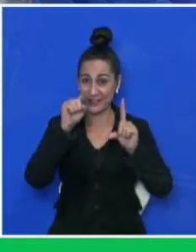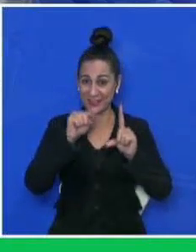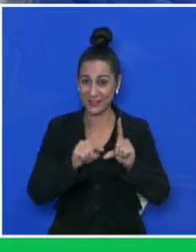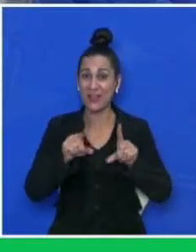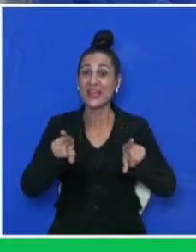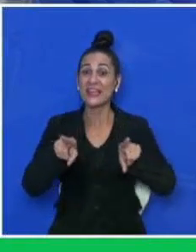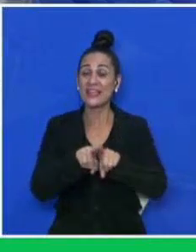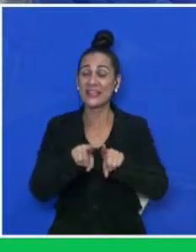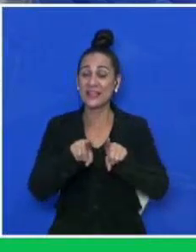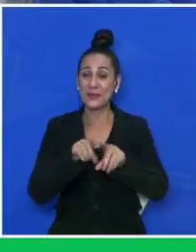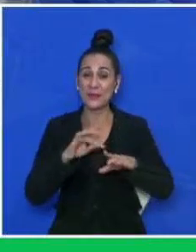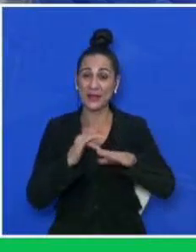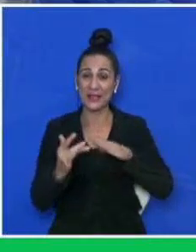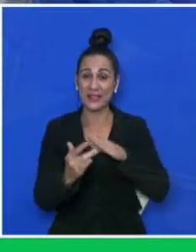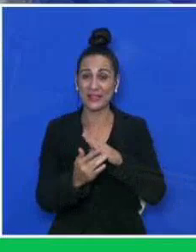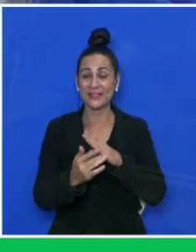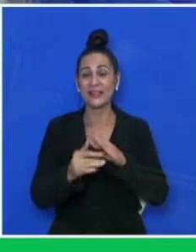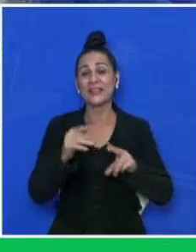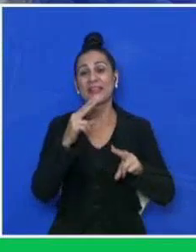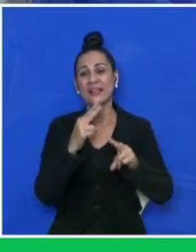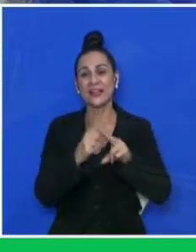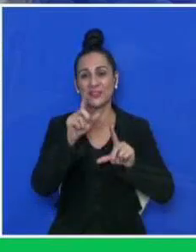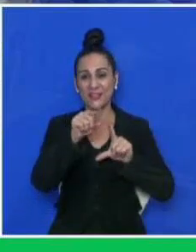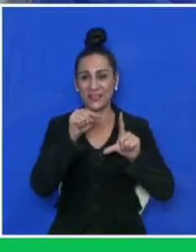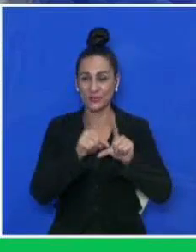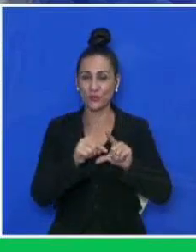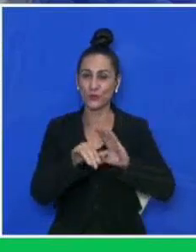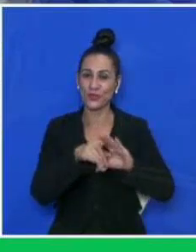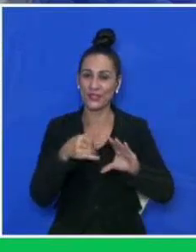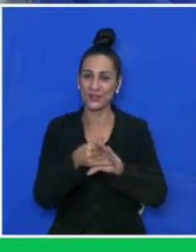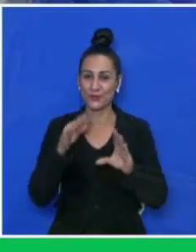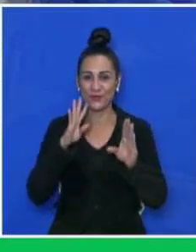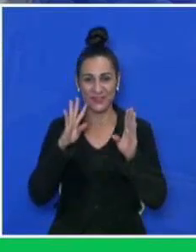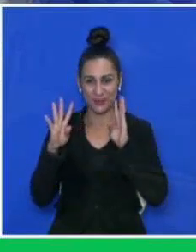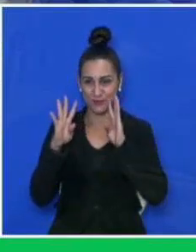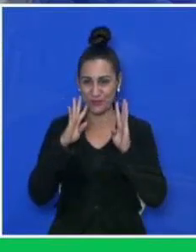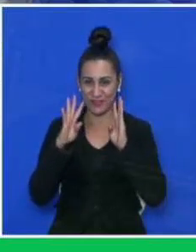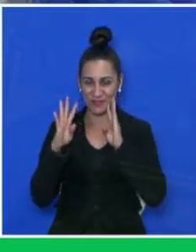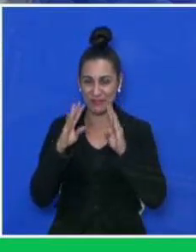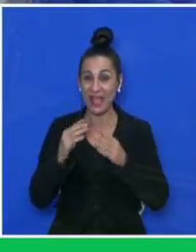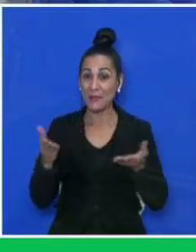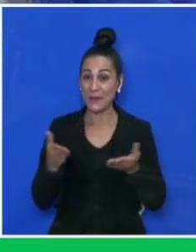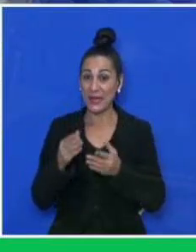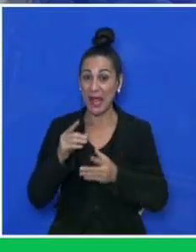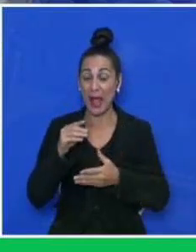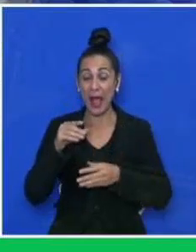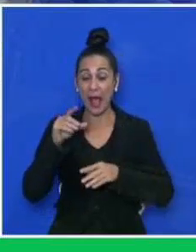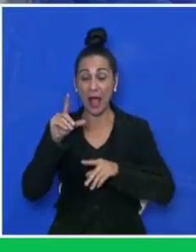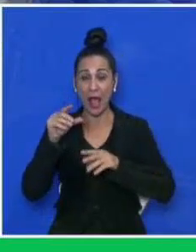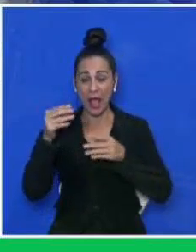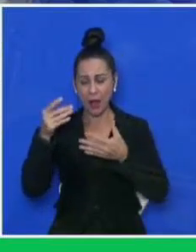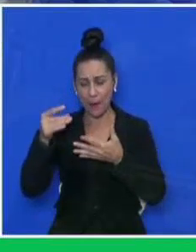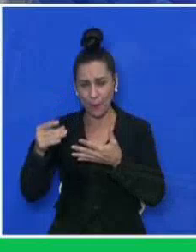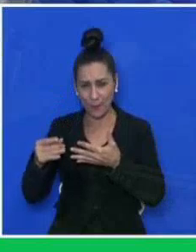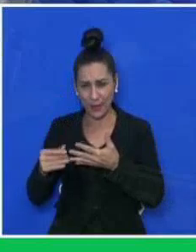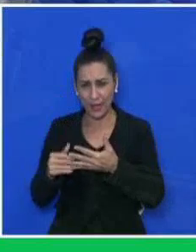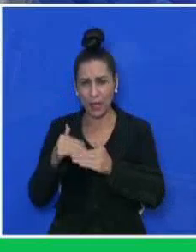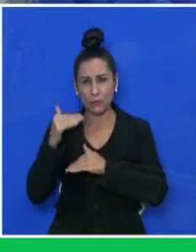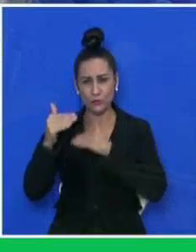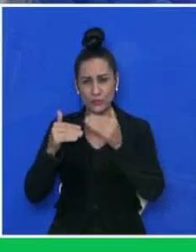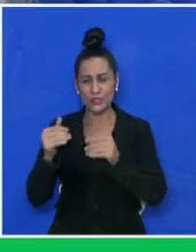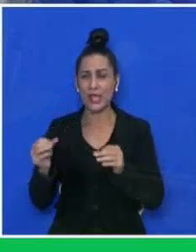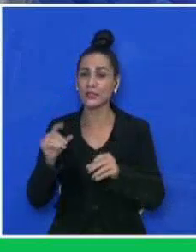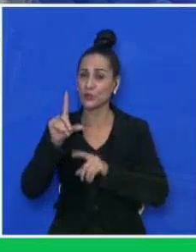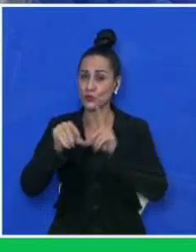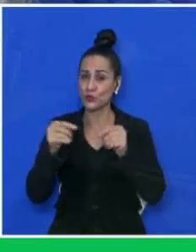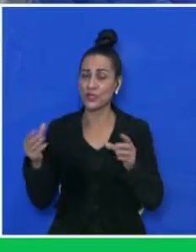TV e também pelas redes sociais da Caixa e da Rede TV no YouTube e no Facebook. Para validar todo o processo de preparação